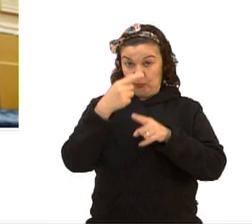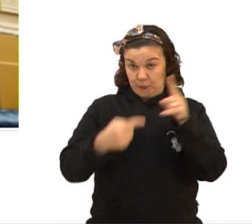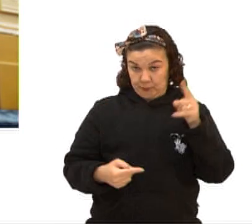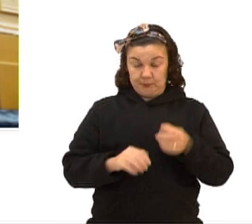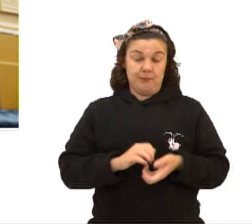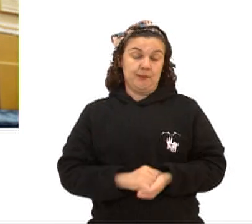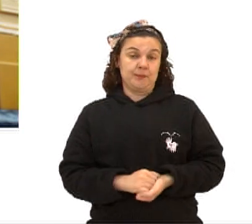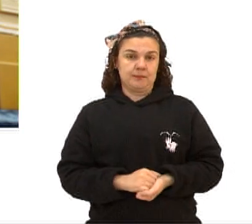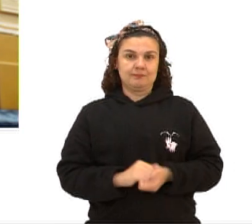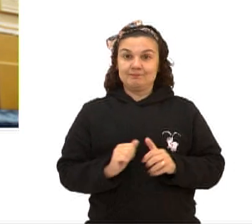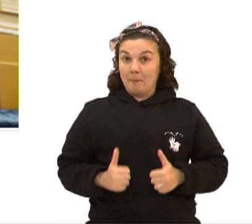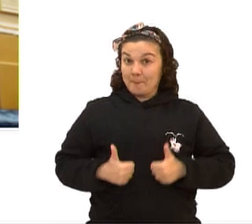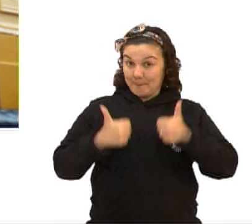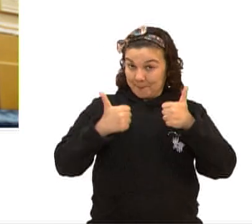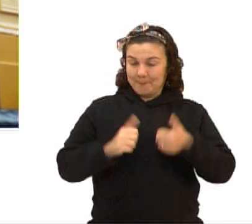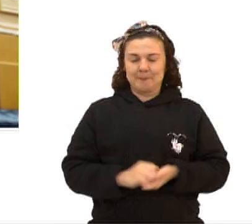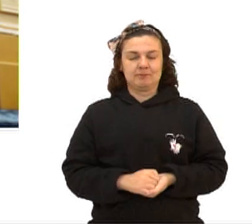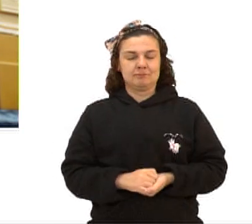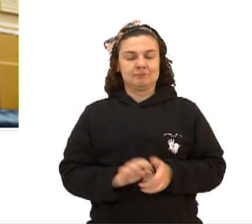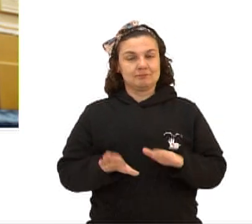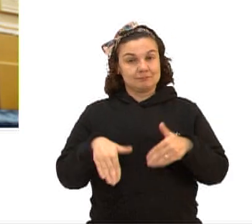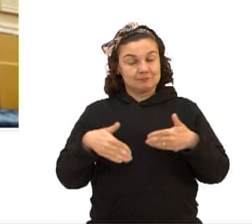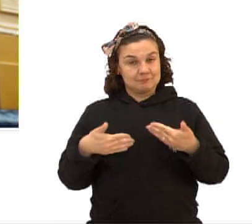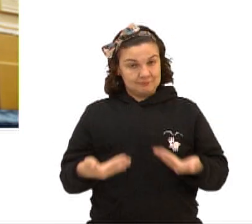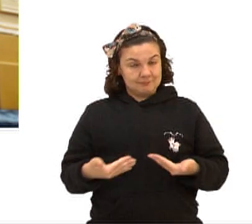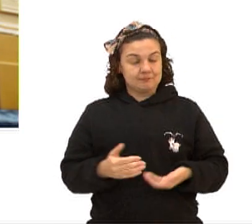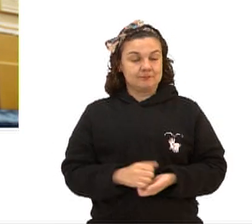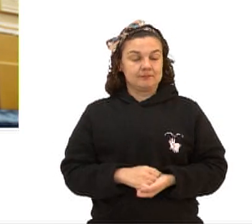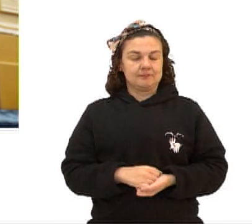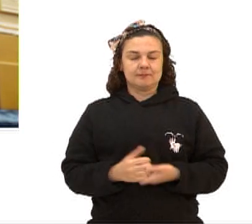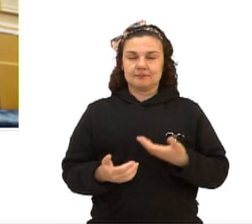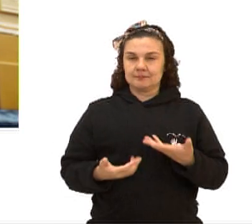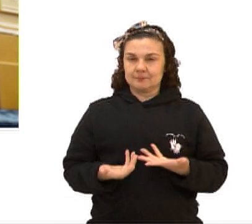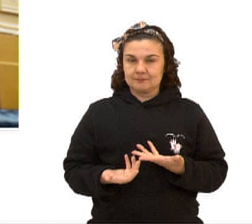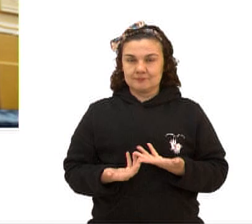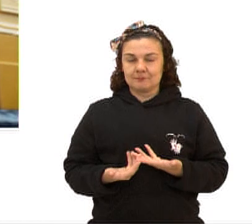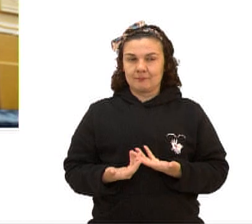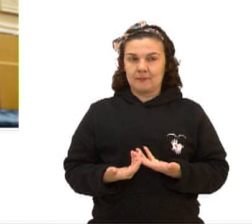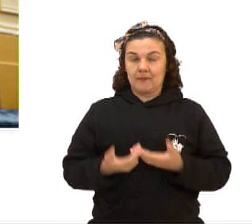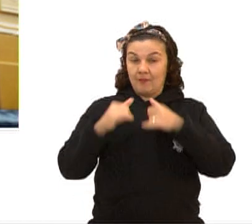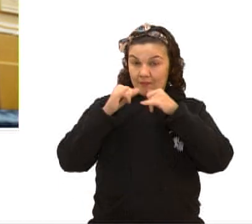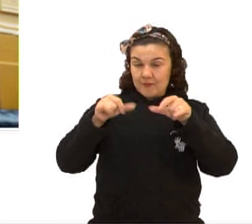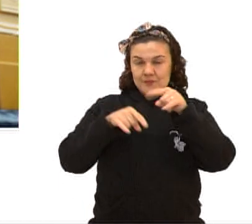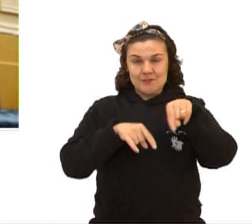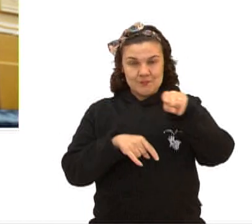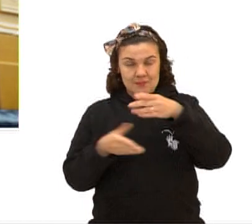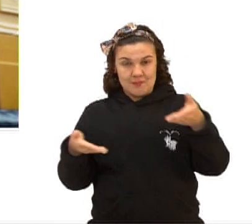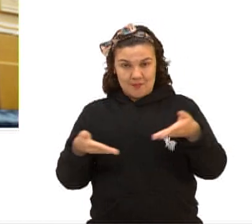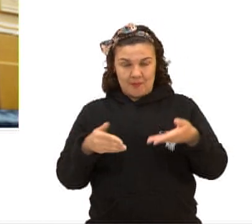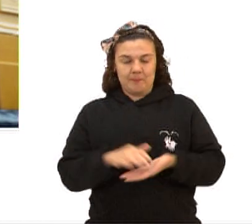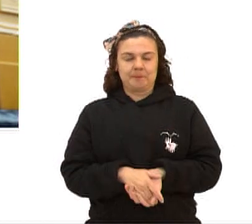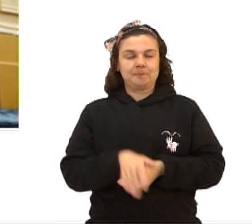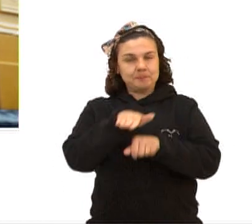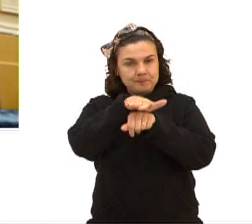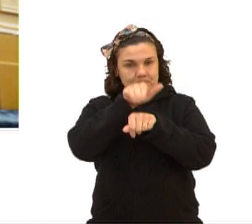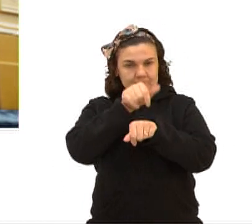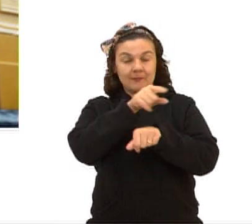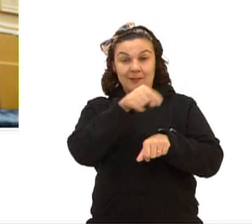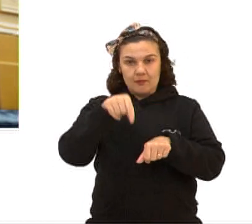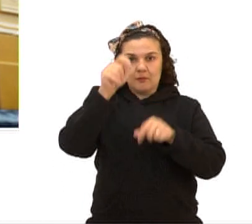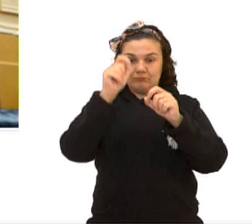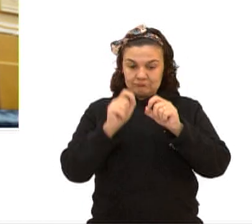possível. Beleza, pessoal? Então, essas chamadas que nós fizemos para vocês aqui, é que para